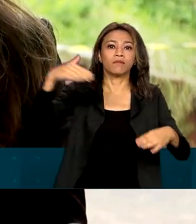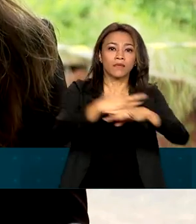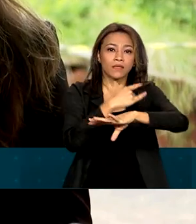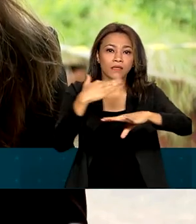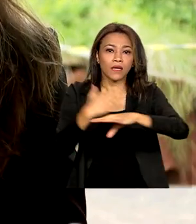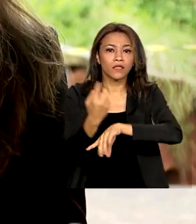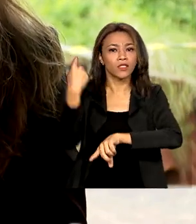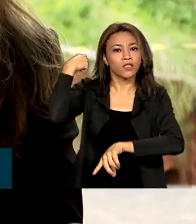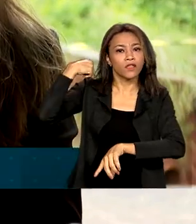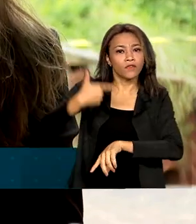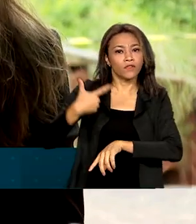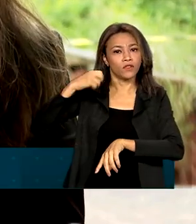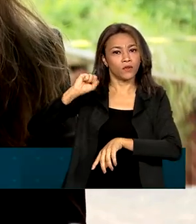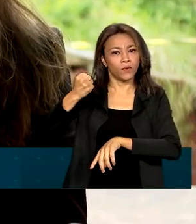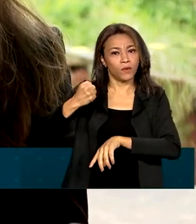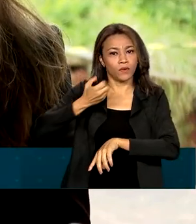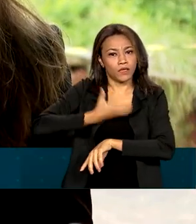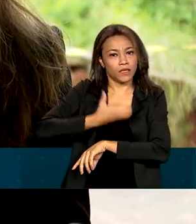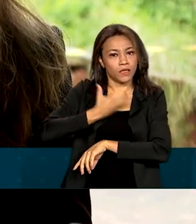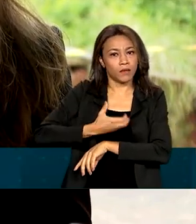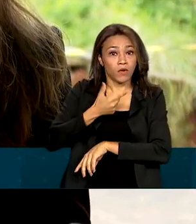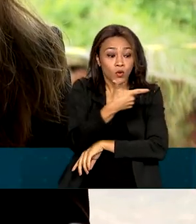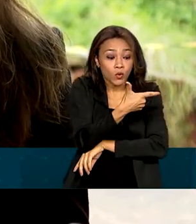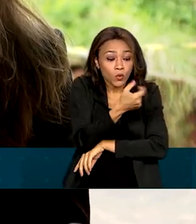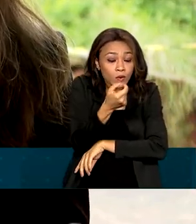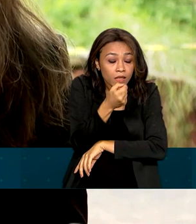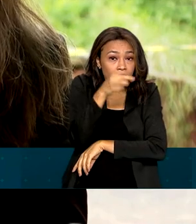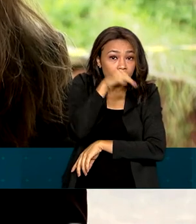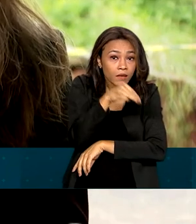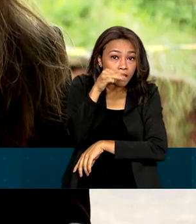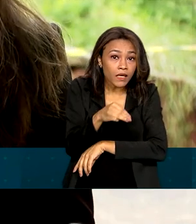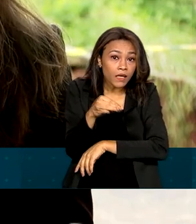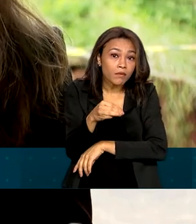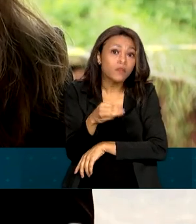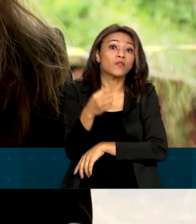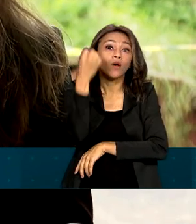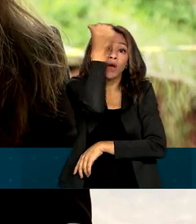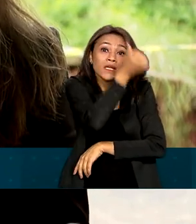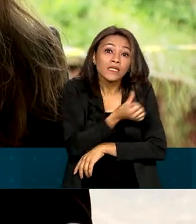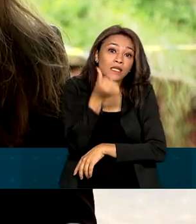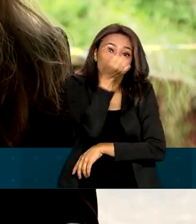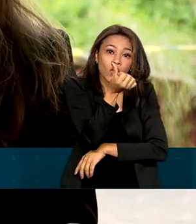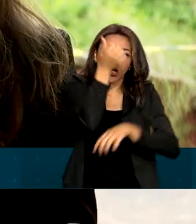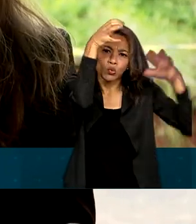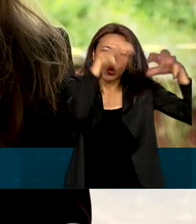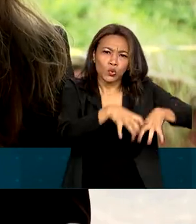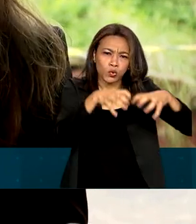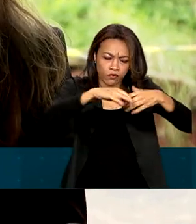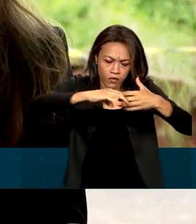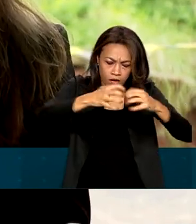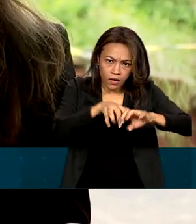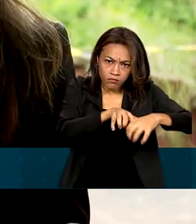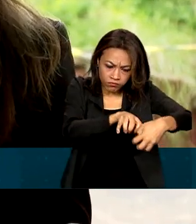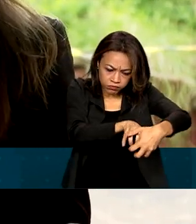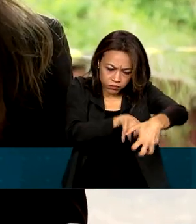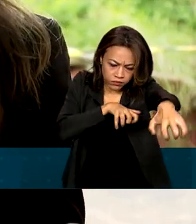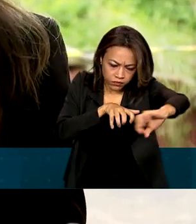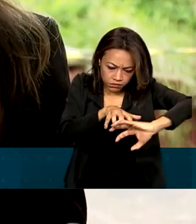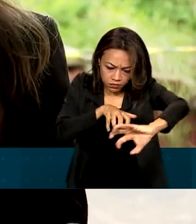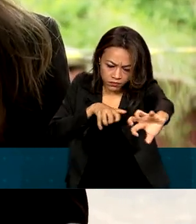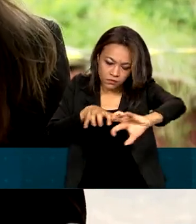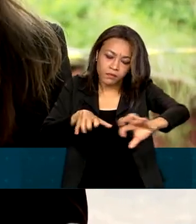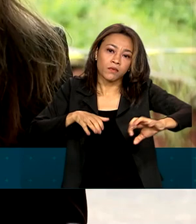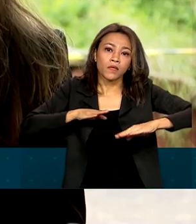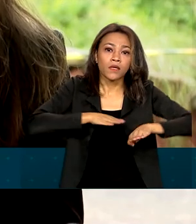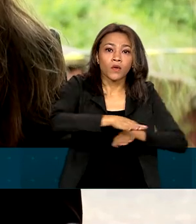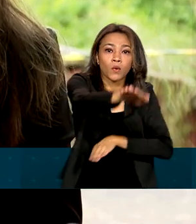de dezembro, foram 200 milímetros de chuva em apenas 6 horas. Uma cratera foi aberta no meio de uma avenida